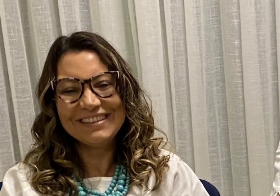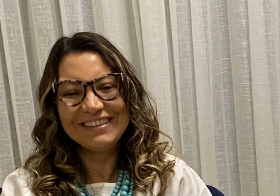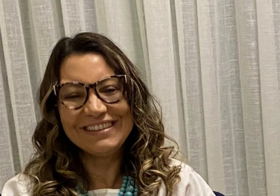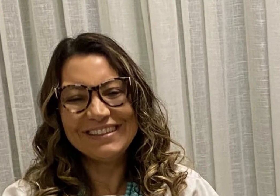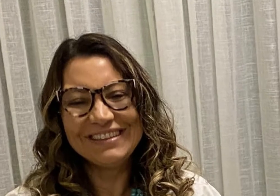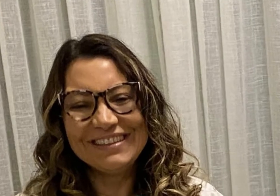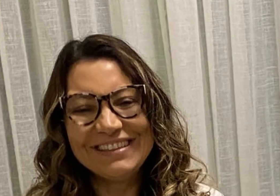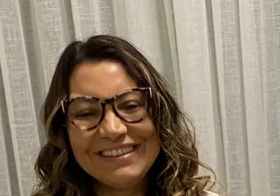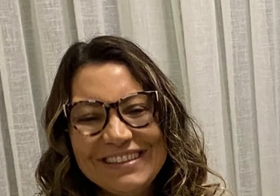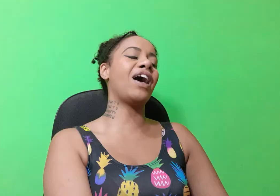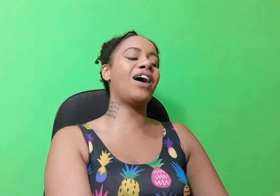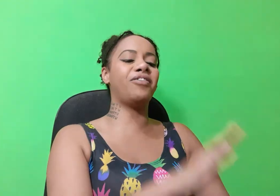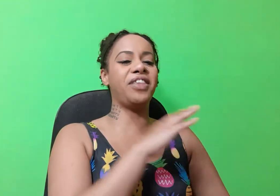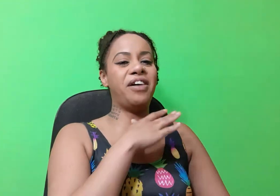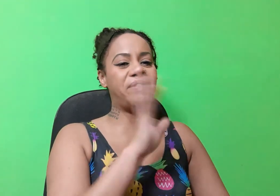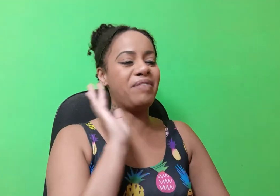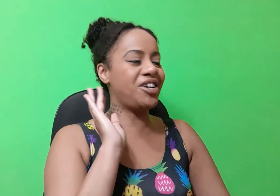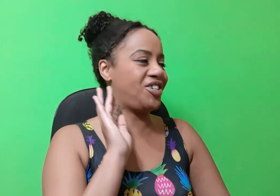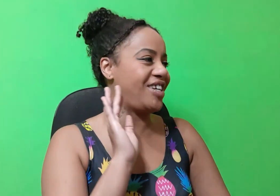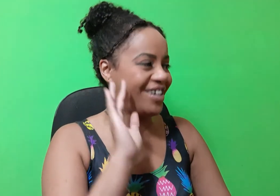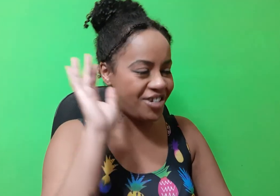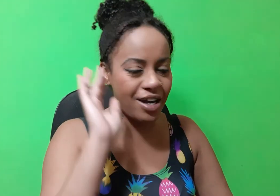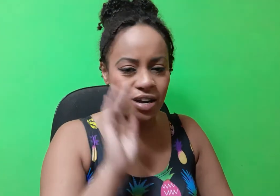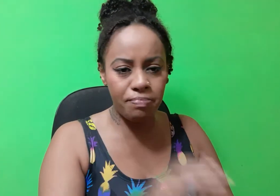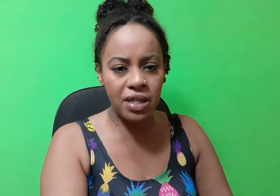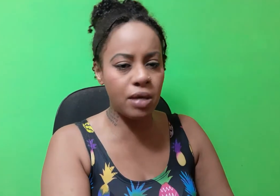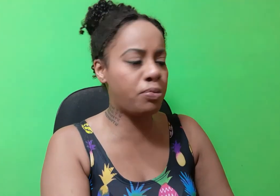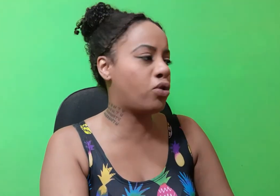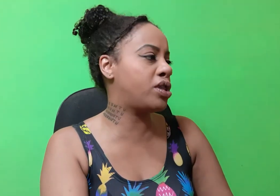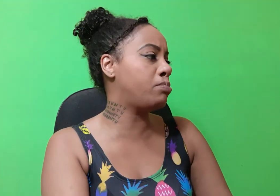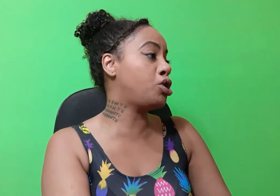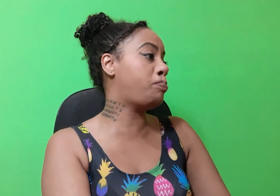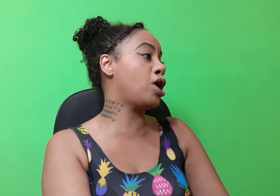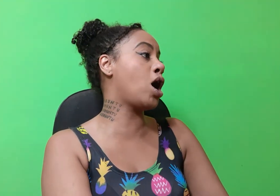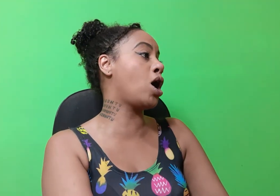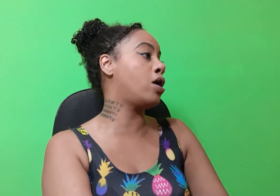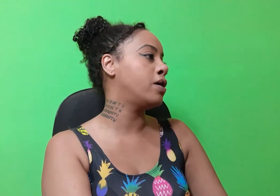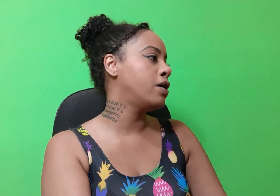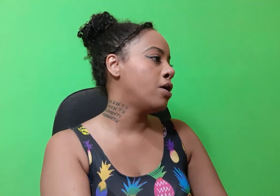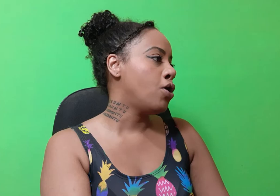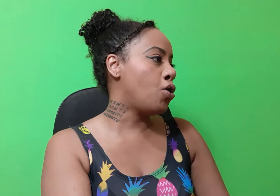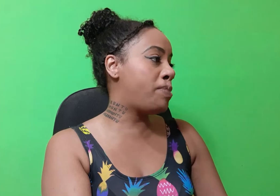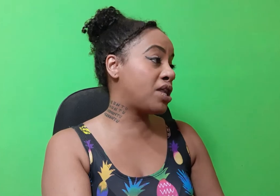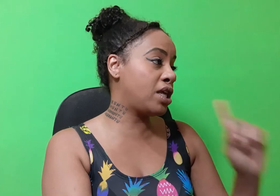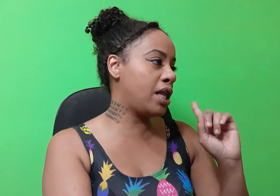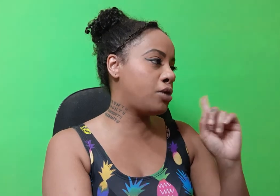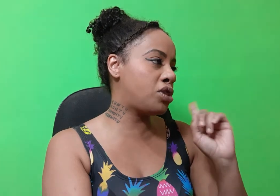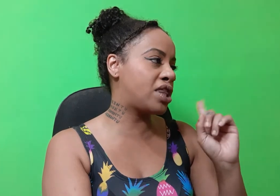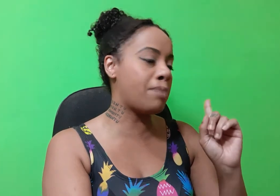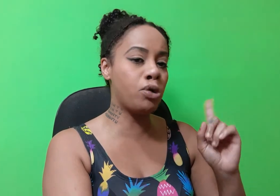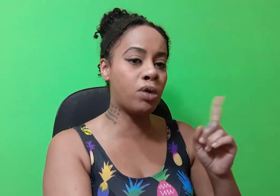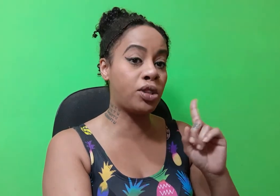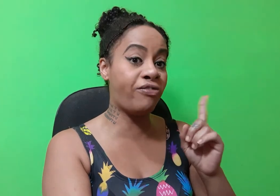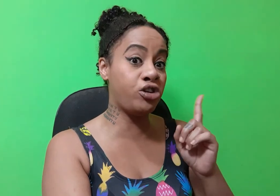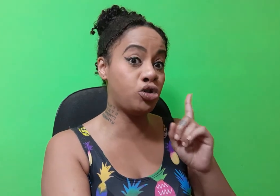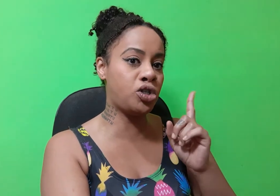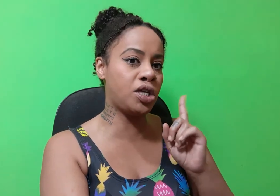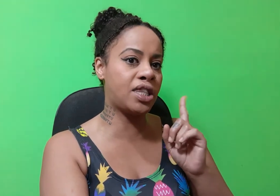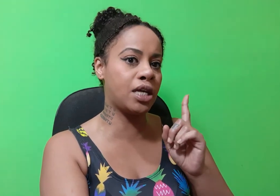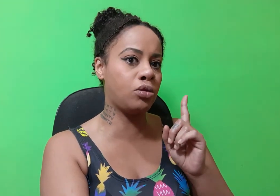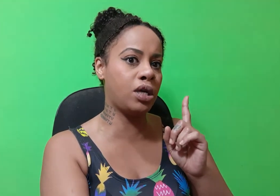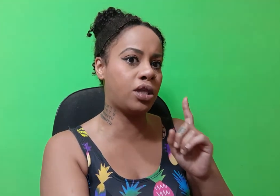pela frente. Não, não, imagina, já passei por coisa muito pior. O brasileiro sabe o quanto eu